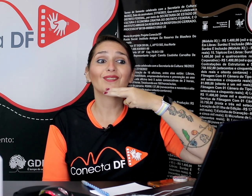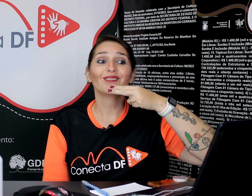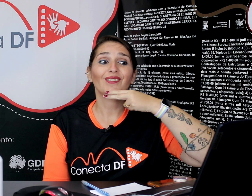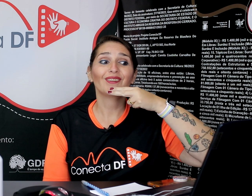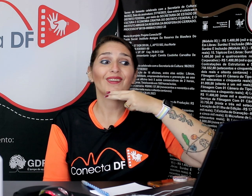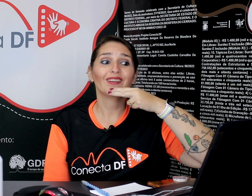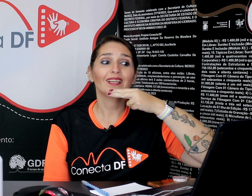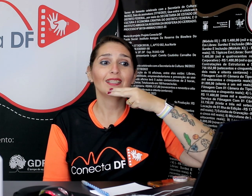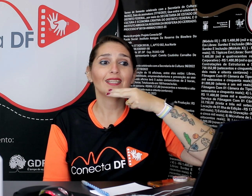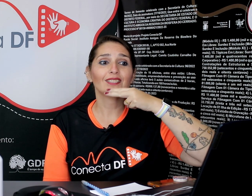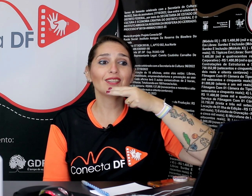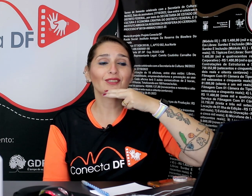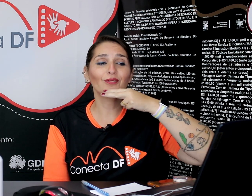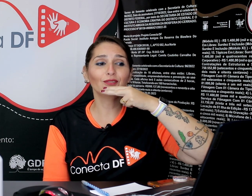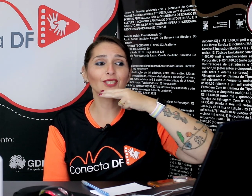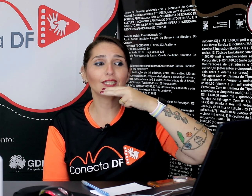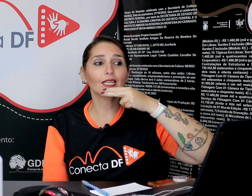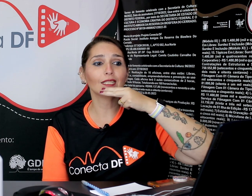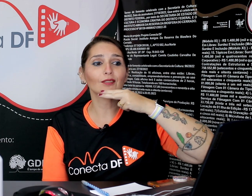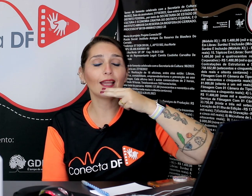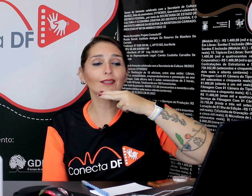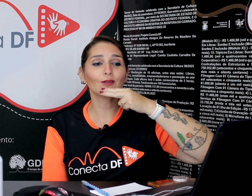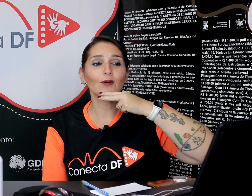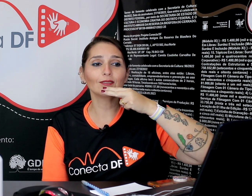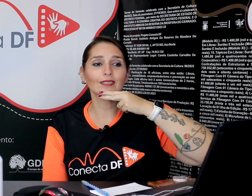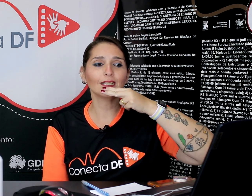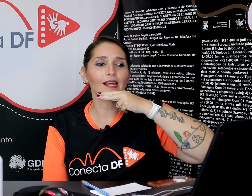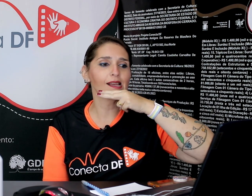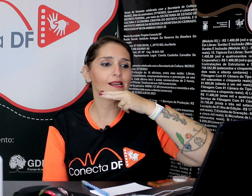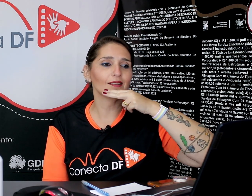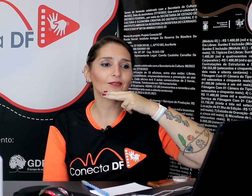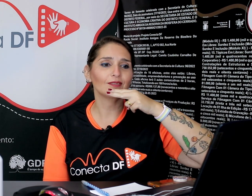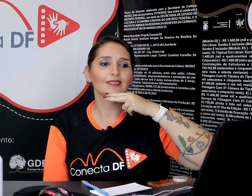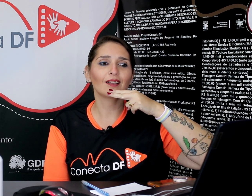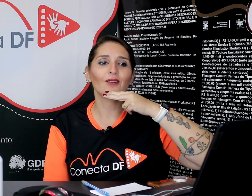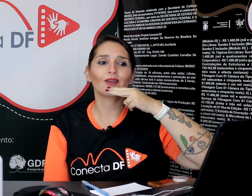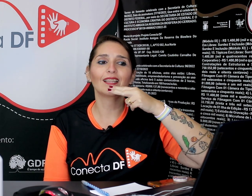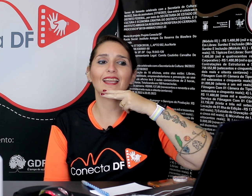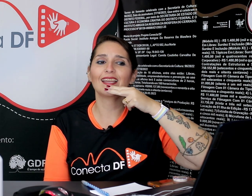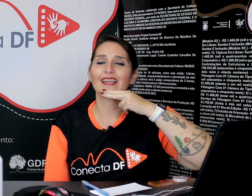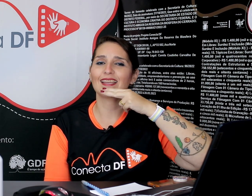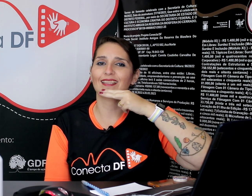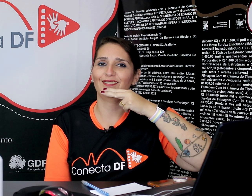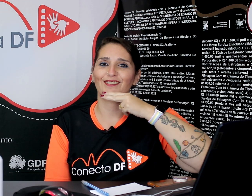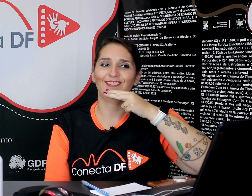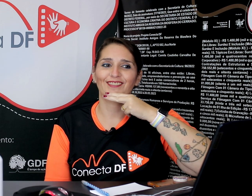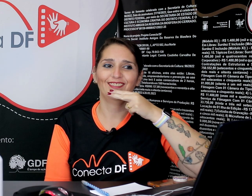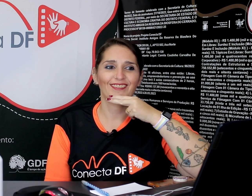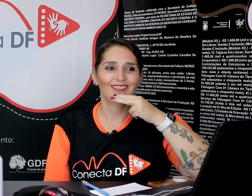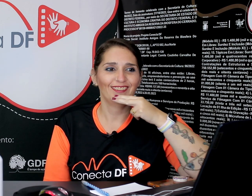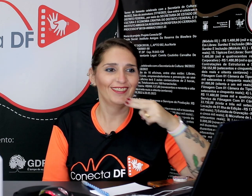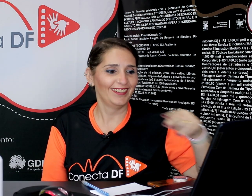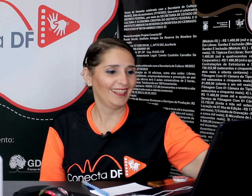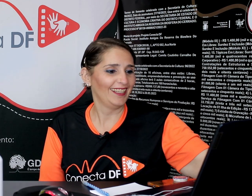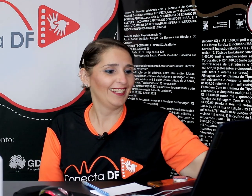Neto. Tem gente confundindo neto com outro sinal. Não, ó, neto.